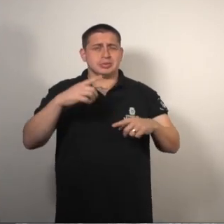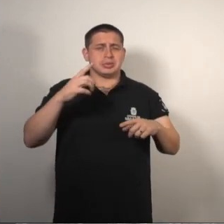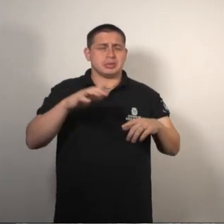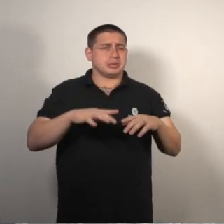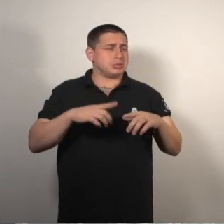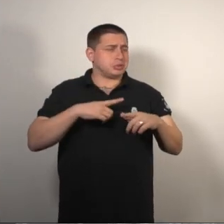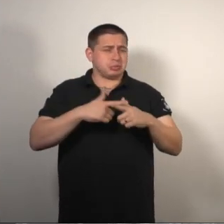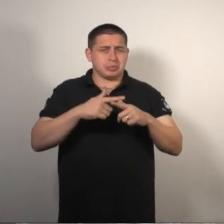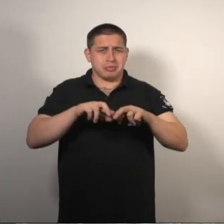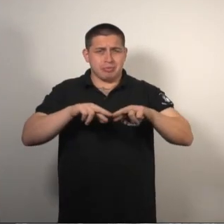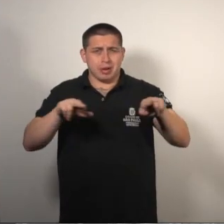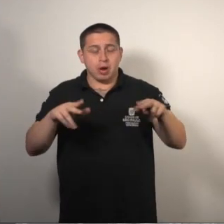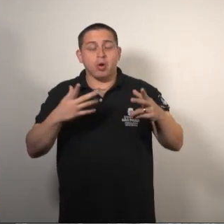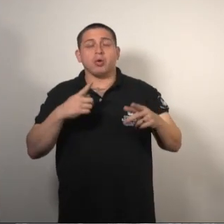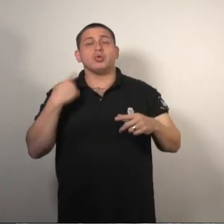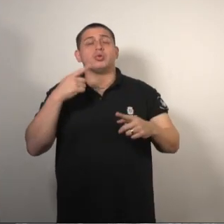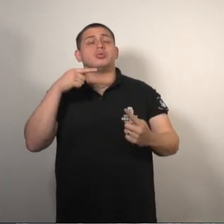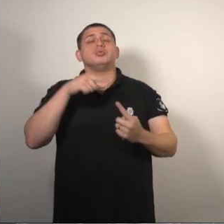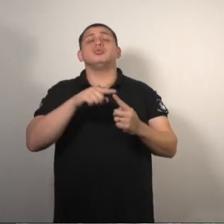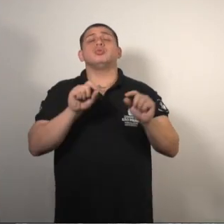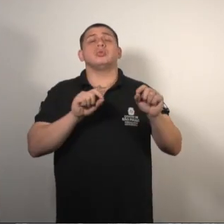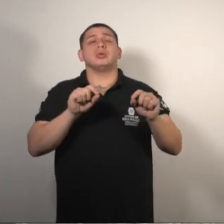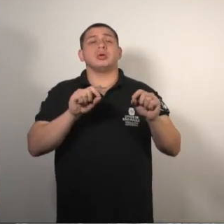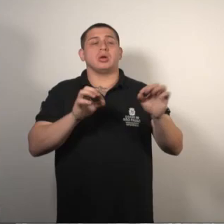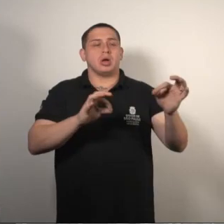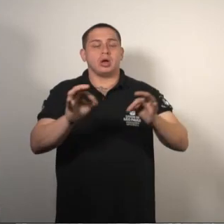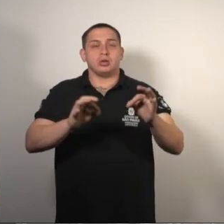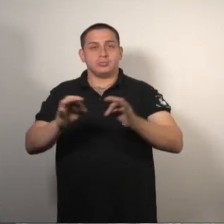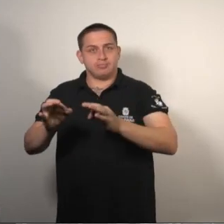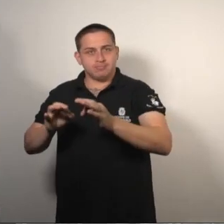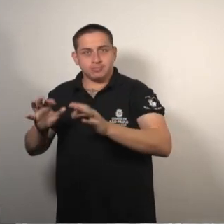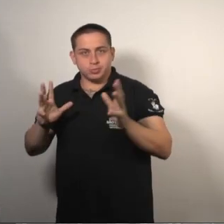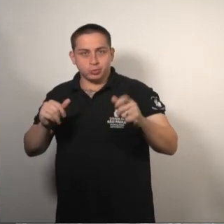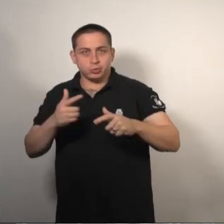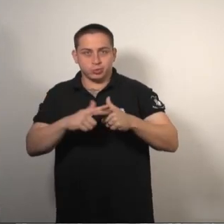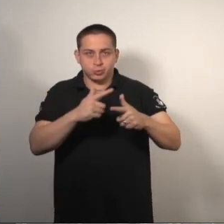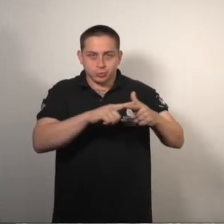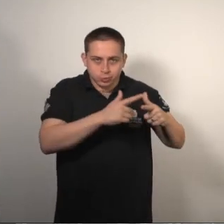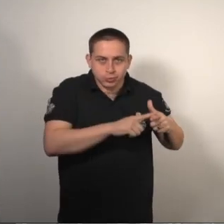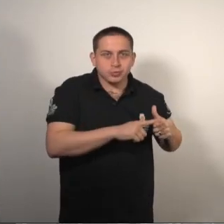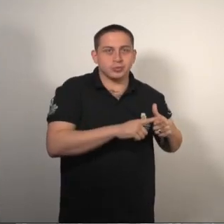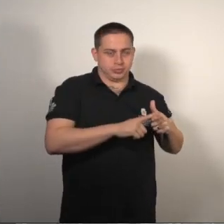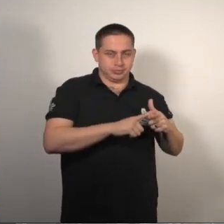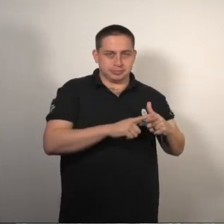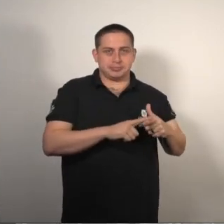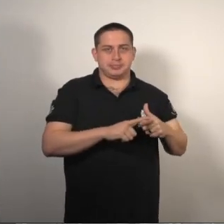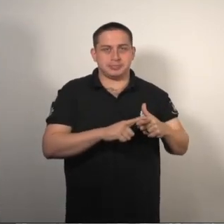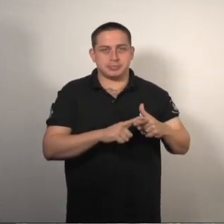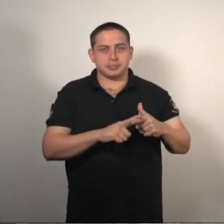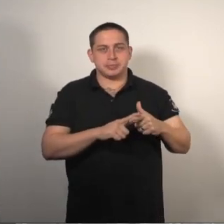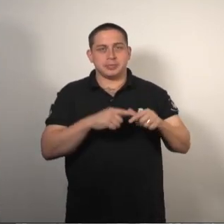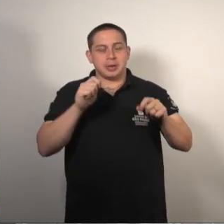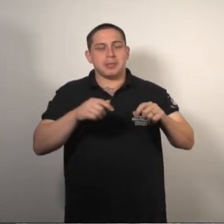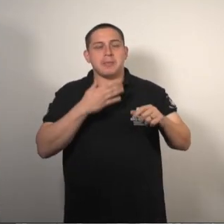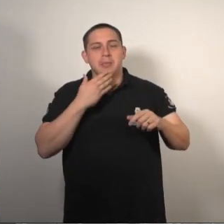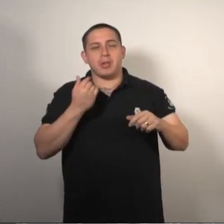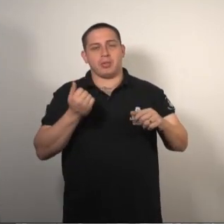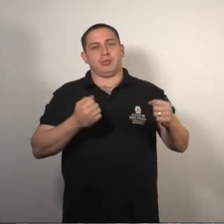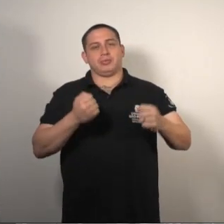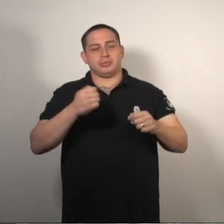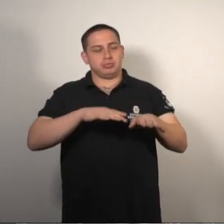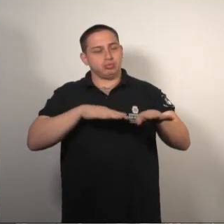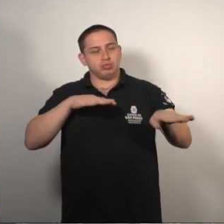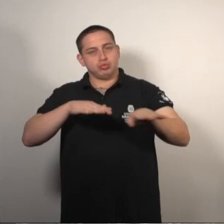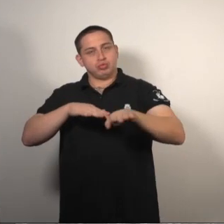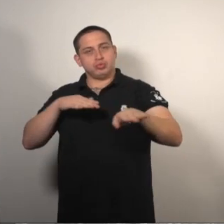cidade. Nosso objetivo agora é fazer as ações preventivas, não esperar acontecer o problema para poder fazer alguma ação. Tem